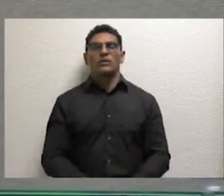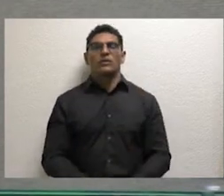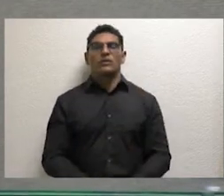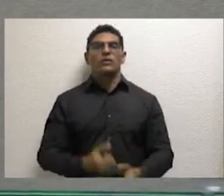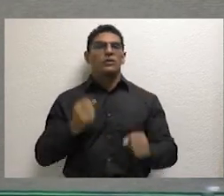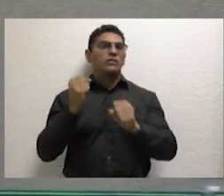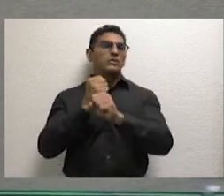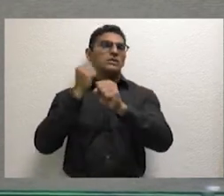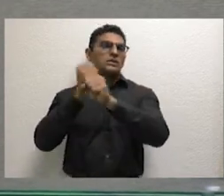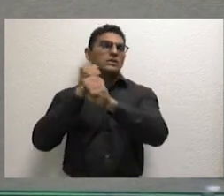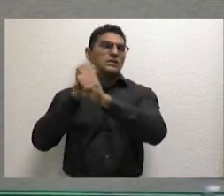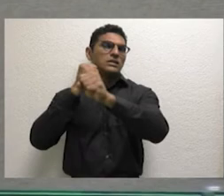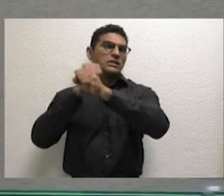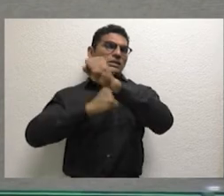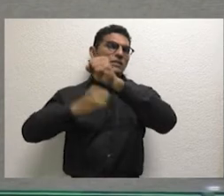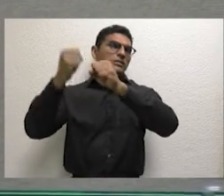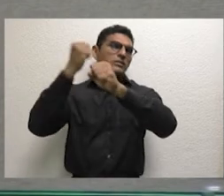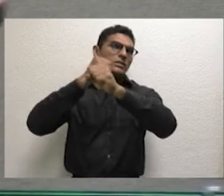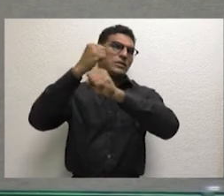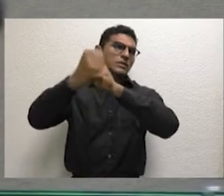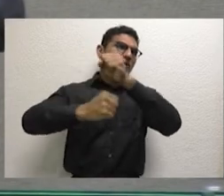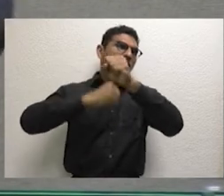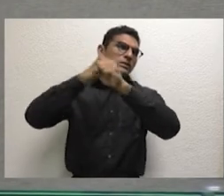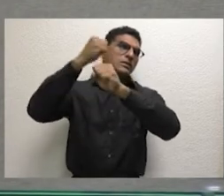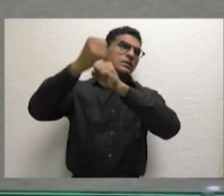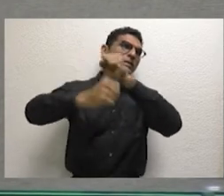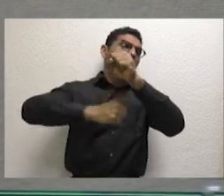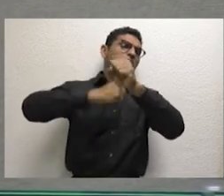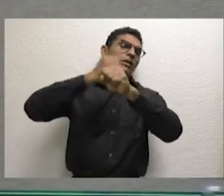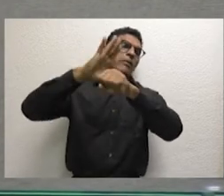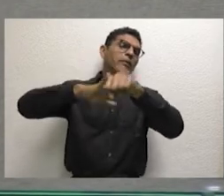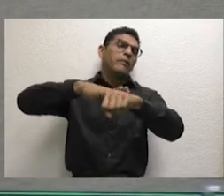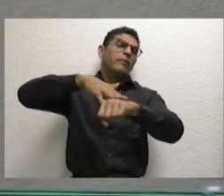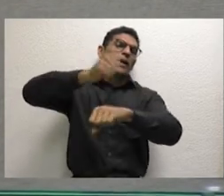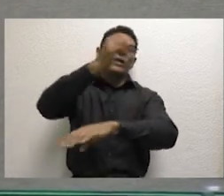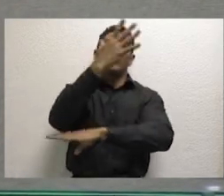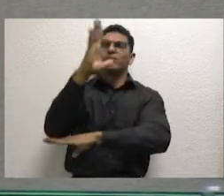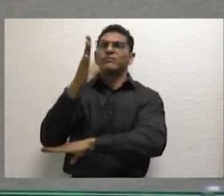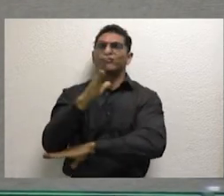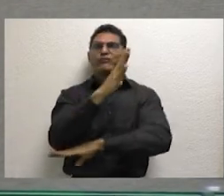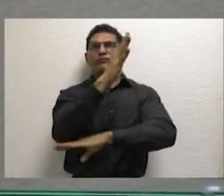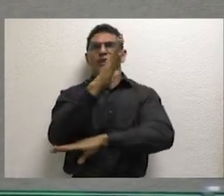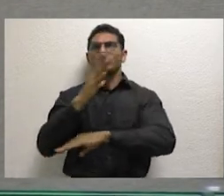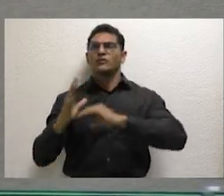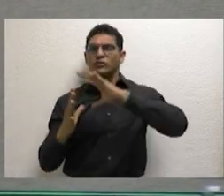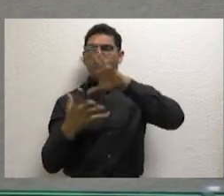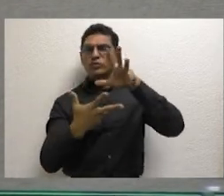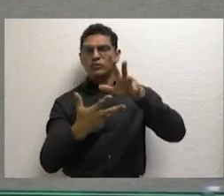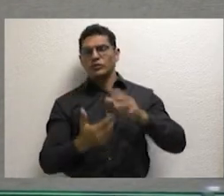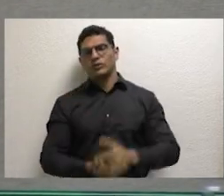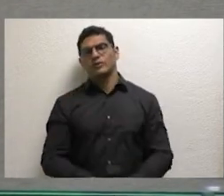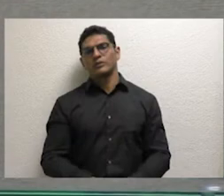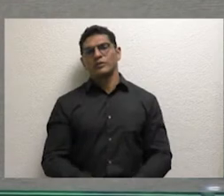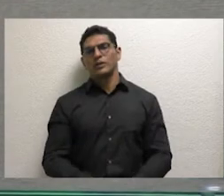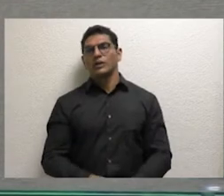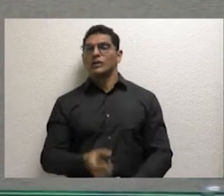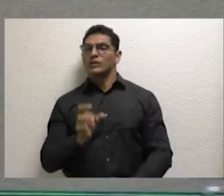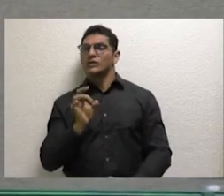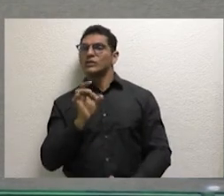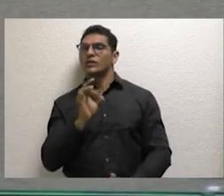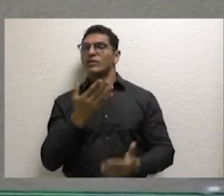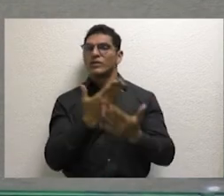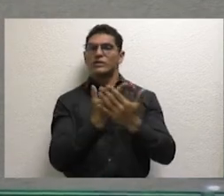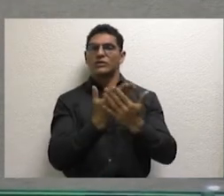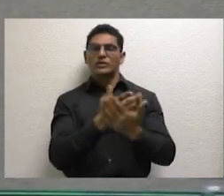que se passou o melhor modelo ambiental do mundo e eu poderia apenas por essa ótica mas nós temos